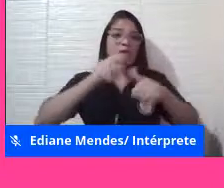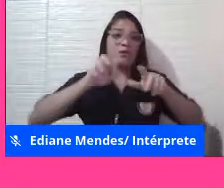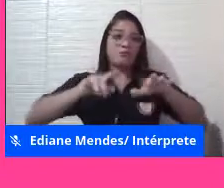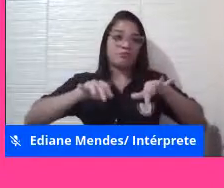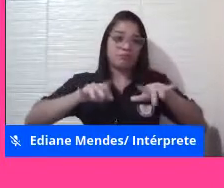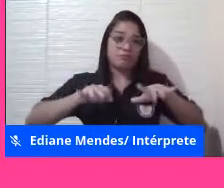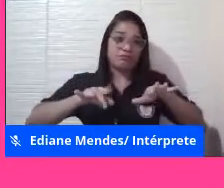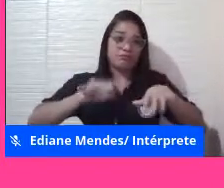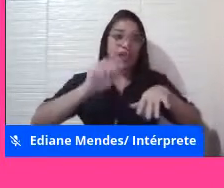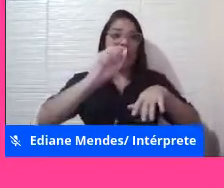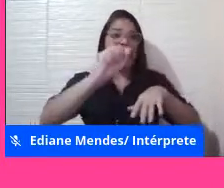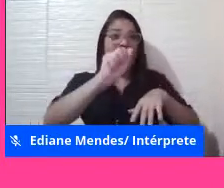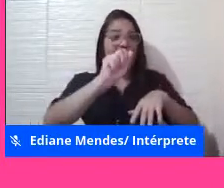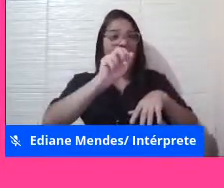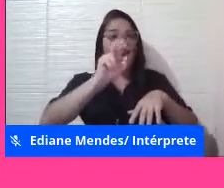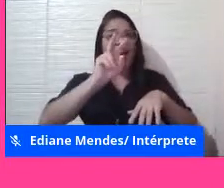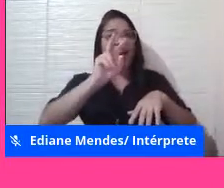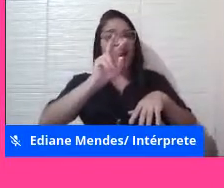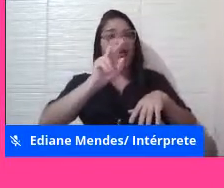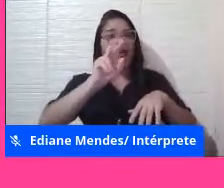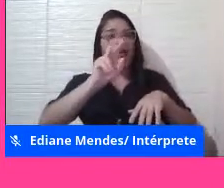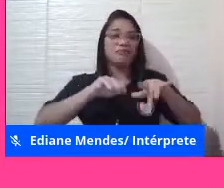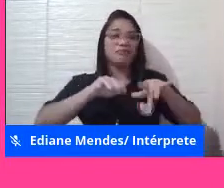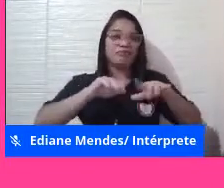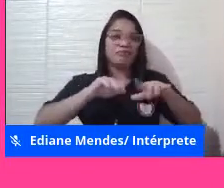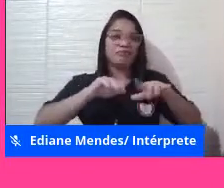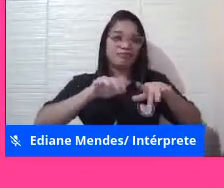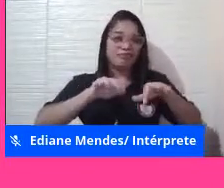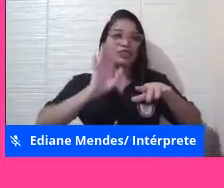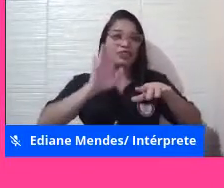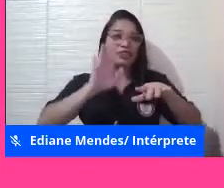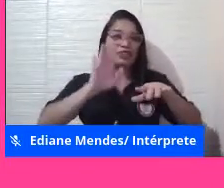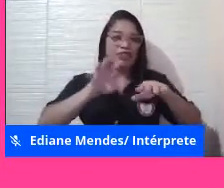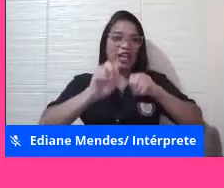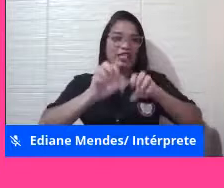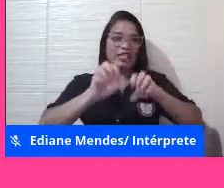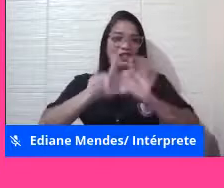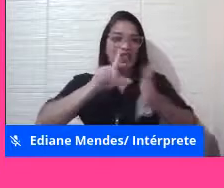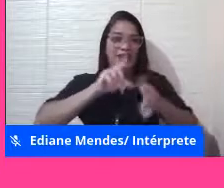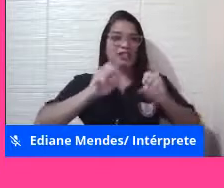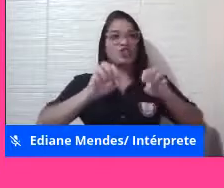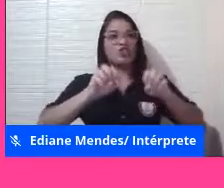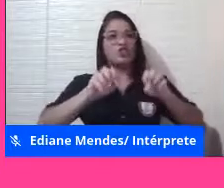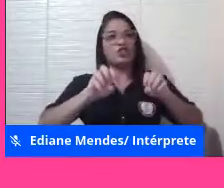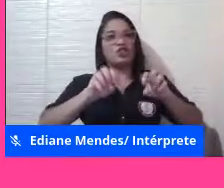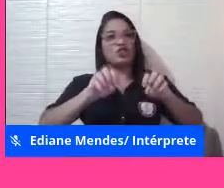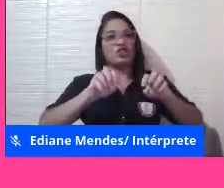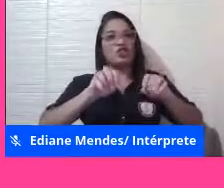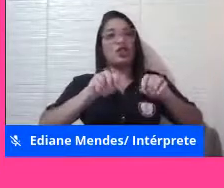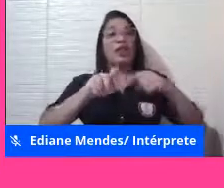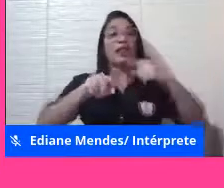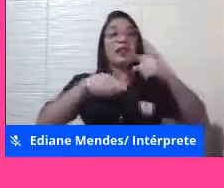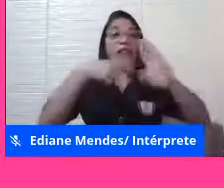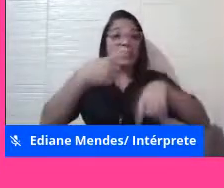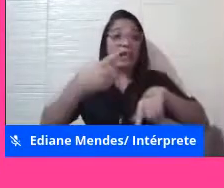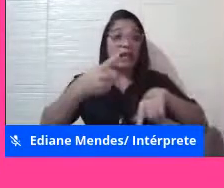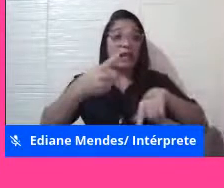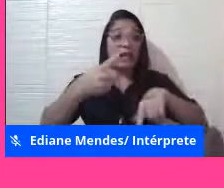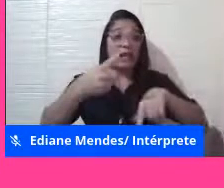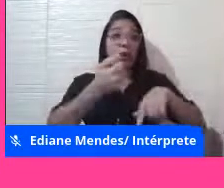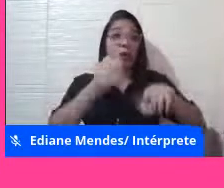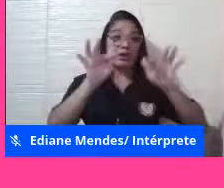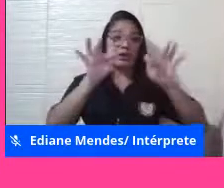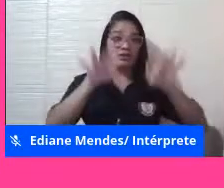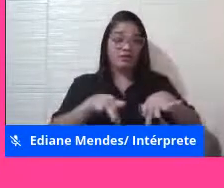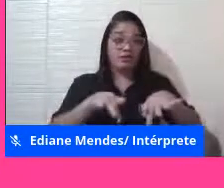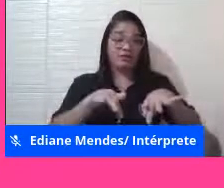concordo, bota o local que vai fazer a instalação, a pasta, e depois está aqui o